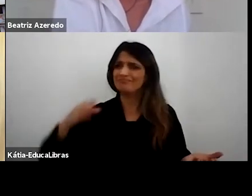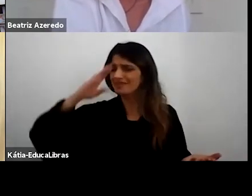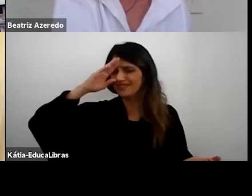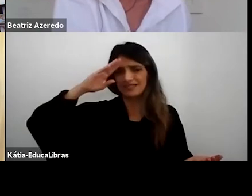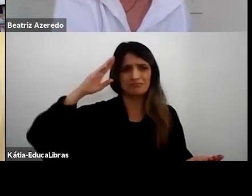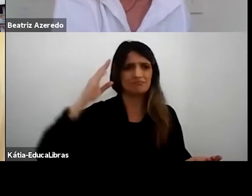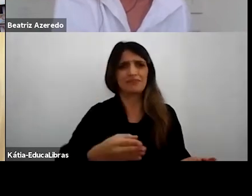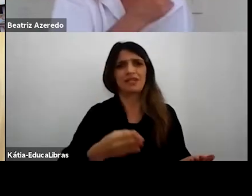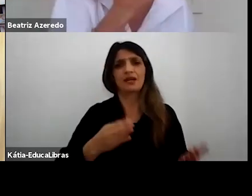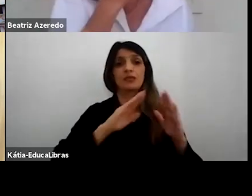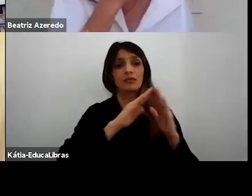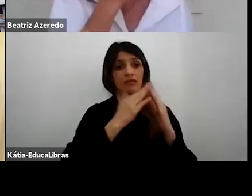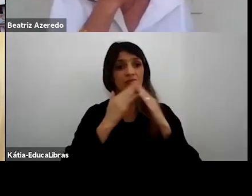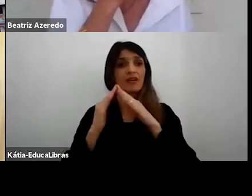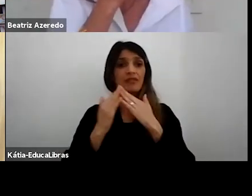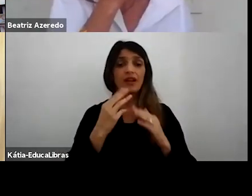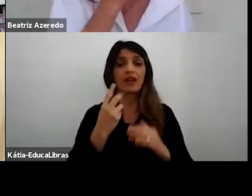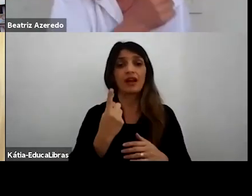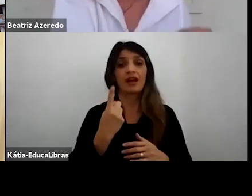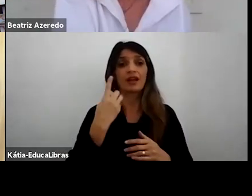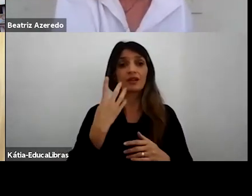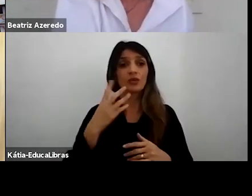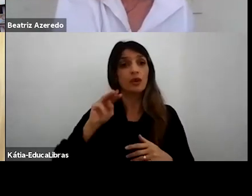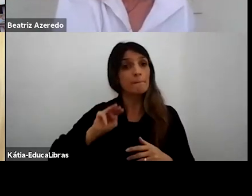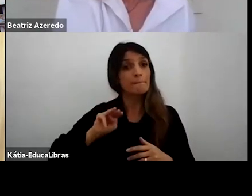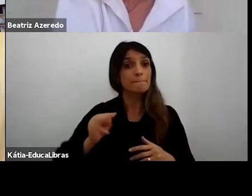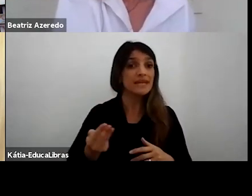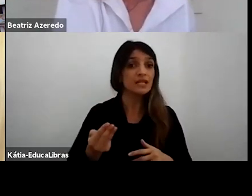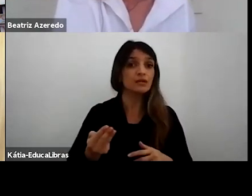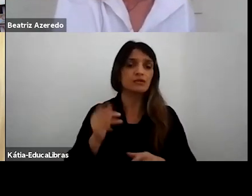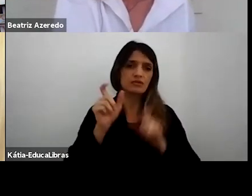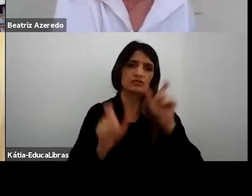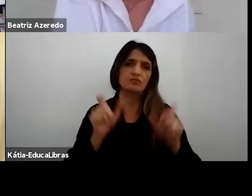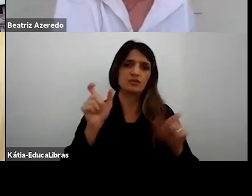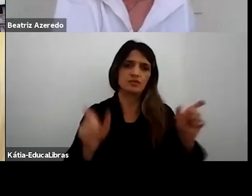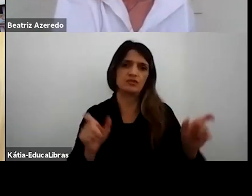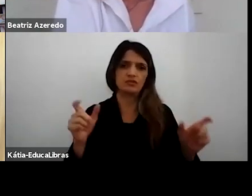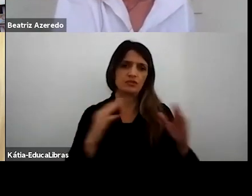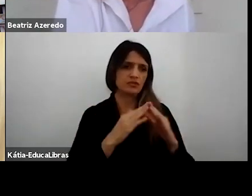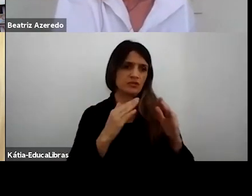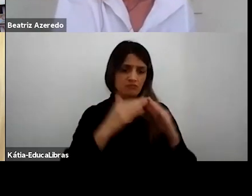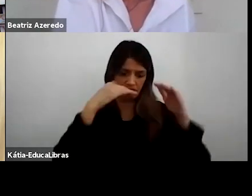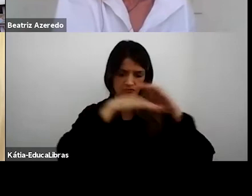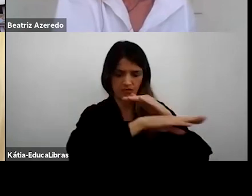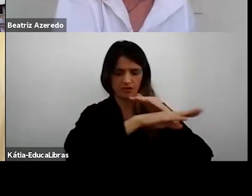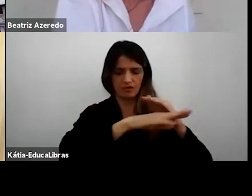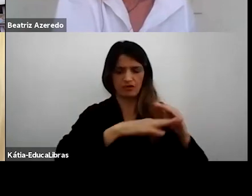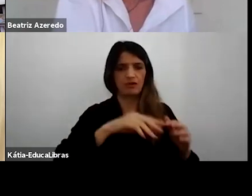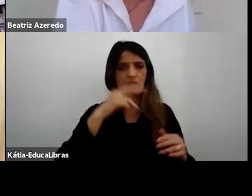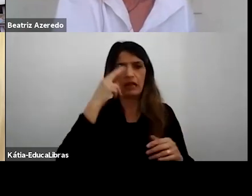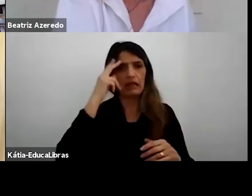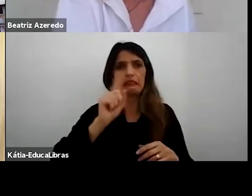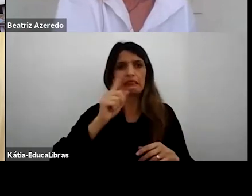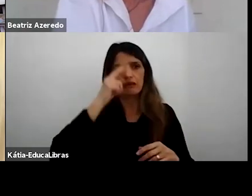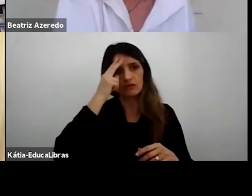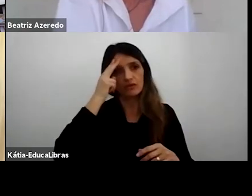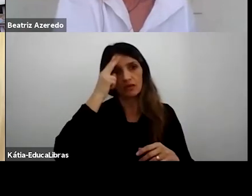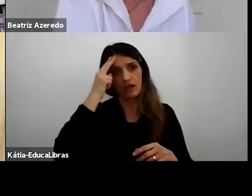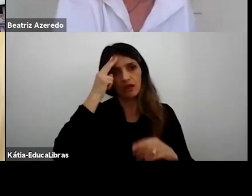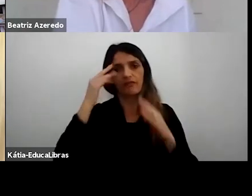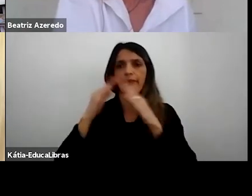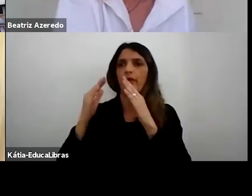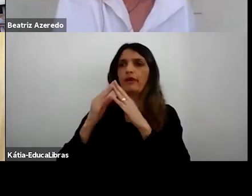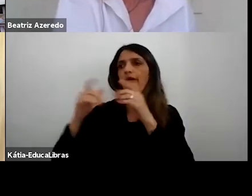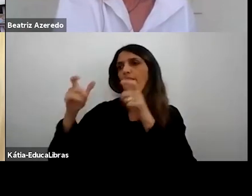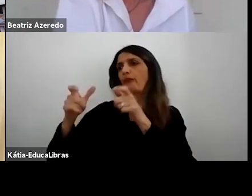das favelas, são 14 milhões de brasileiros morando em favelas que não sonharam em morar na favela. Sonhavam em morar no Morumbi, morar nos Jardins. Ninguém